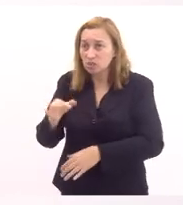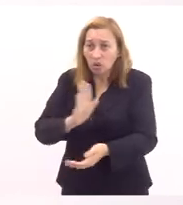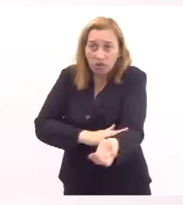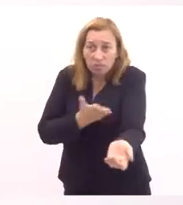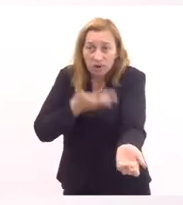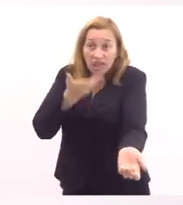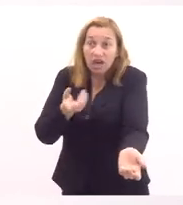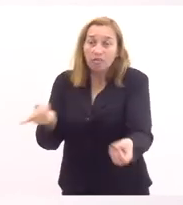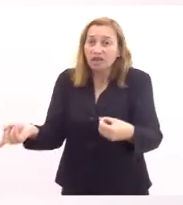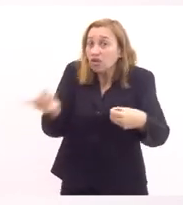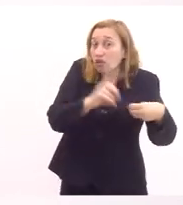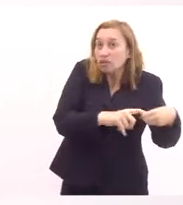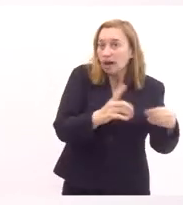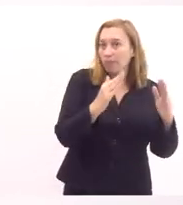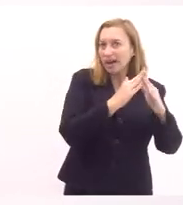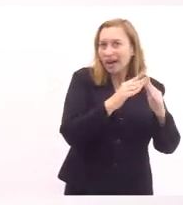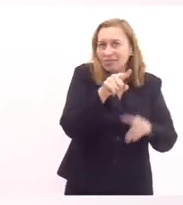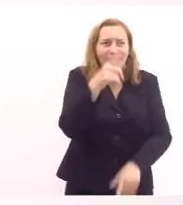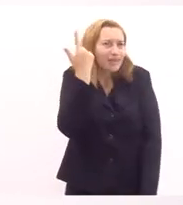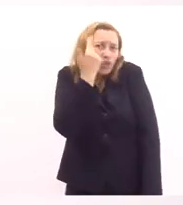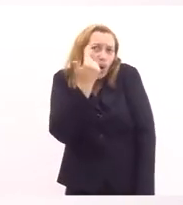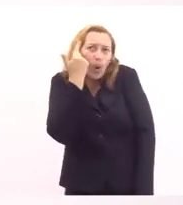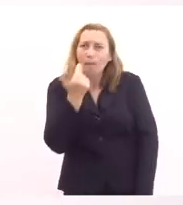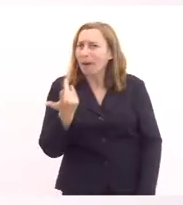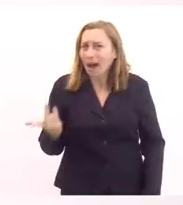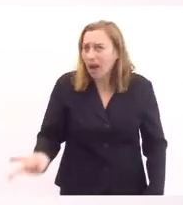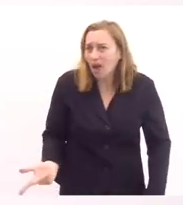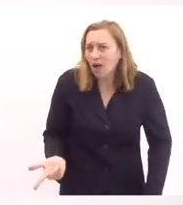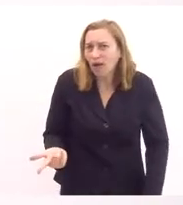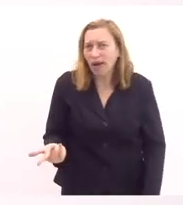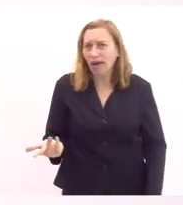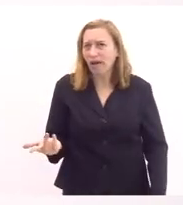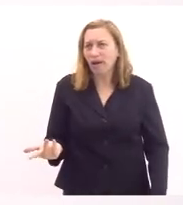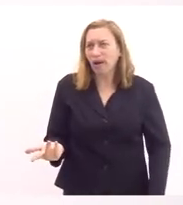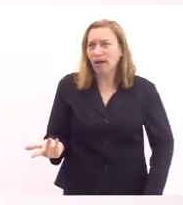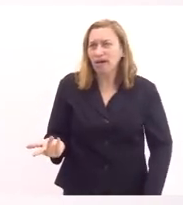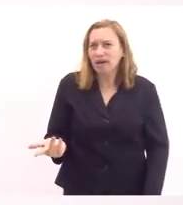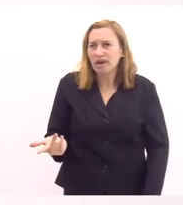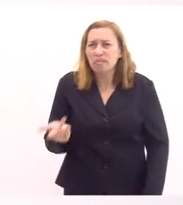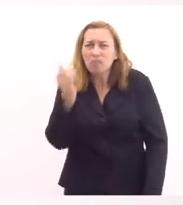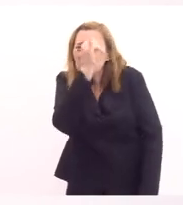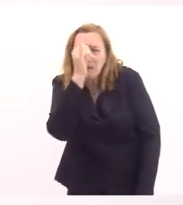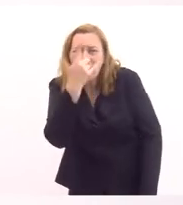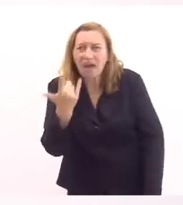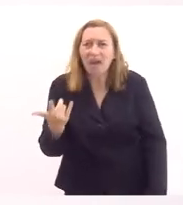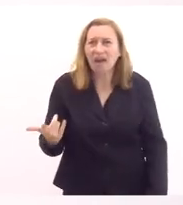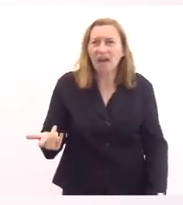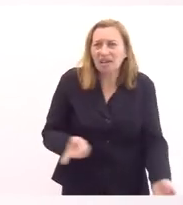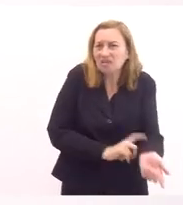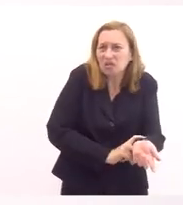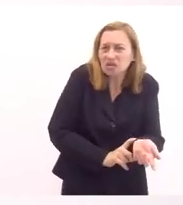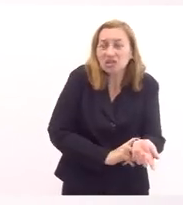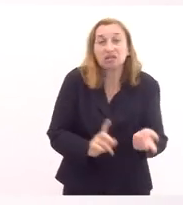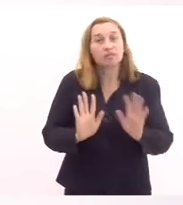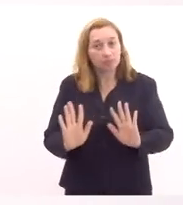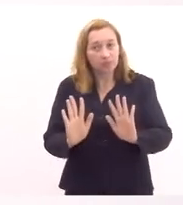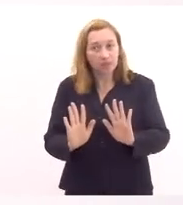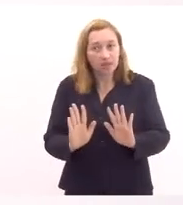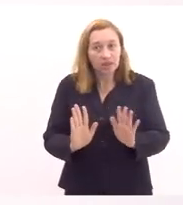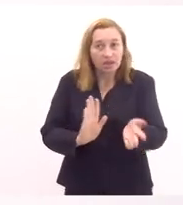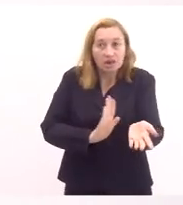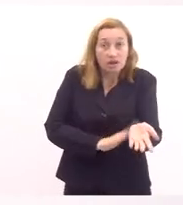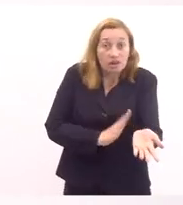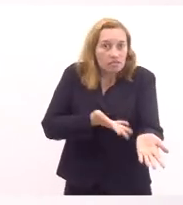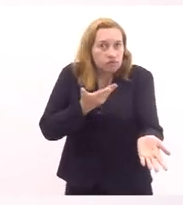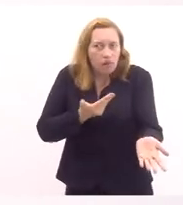depressão e mandar ela voltar para casa porque aquilo ali era era frescura ou era estresse então a hipertensão gestacional